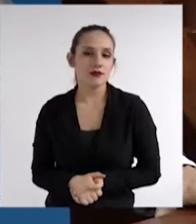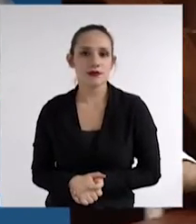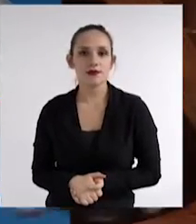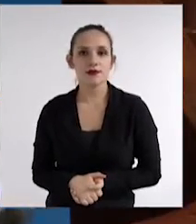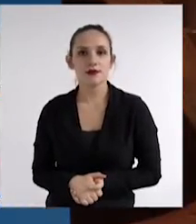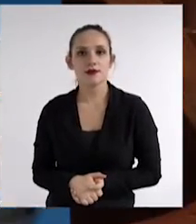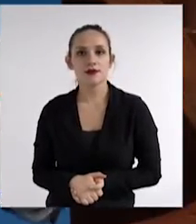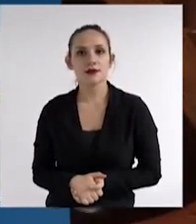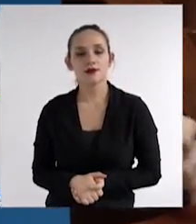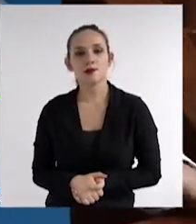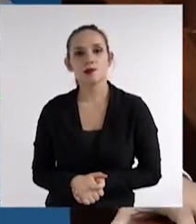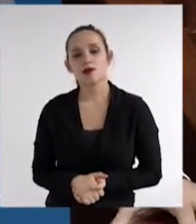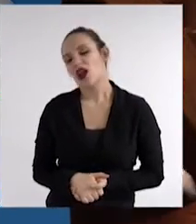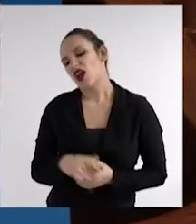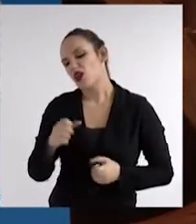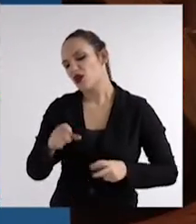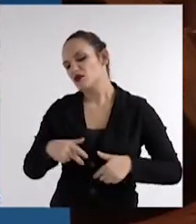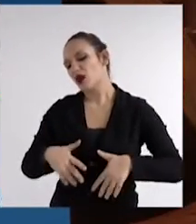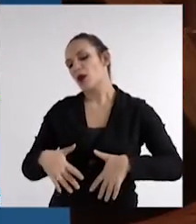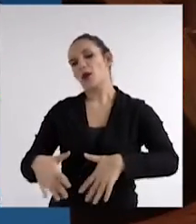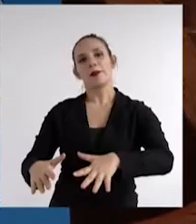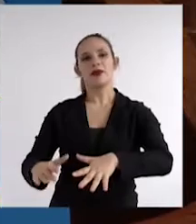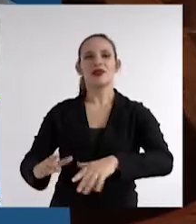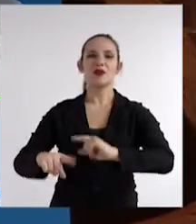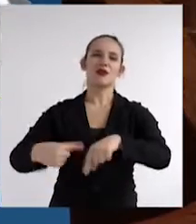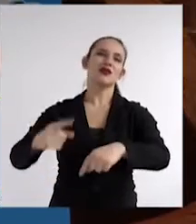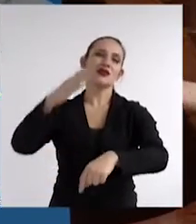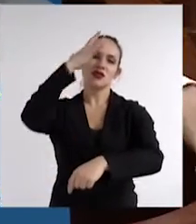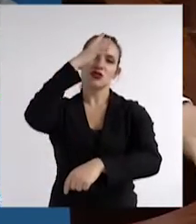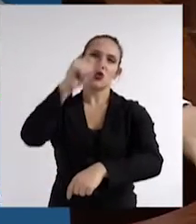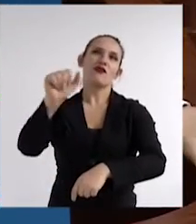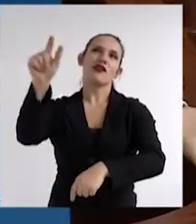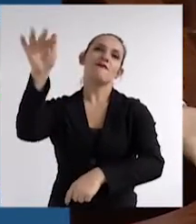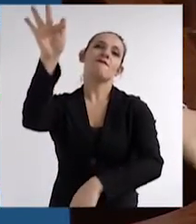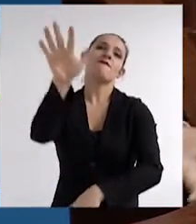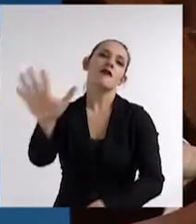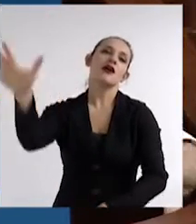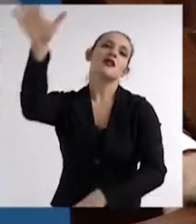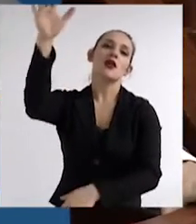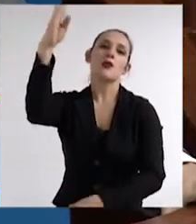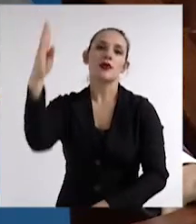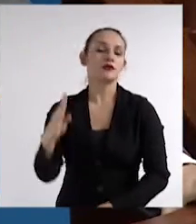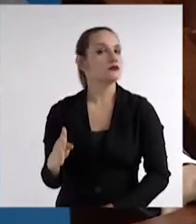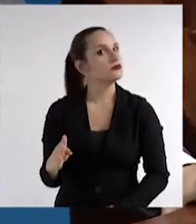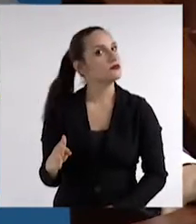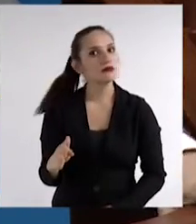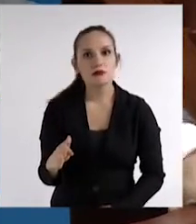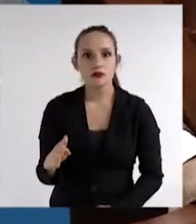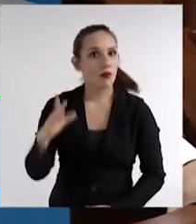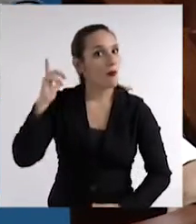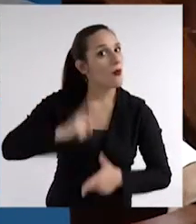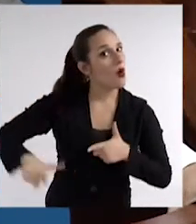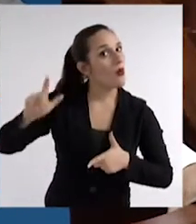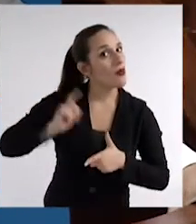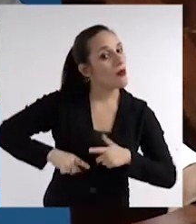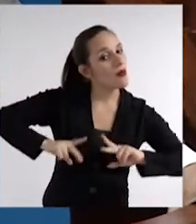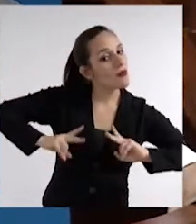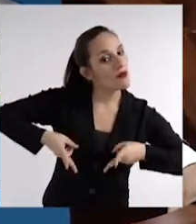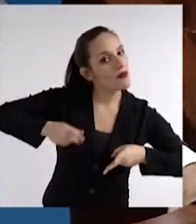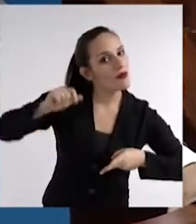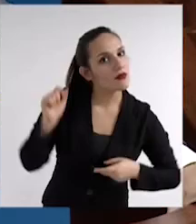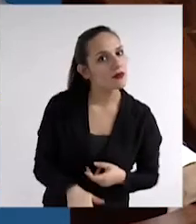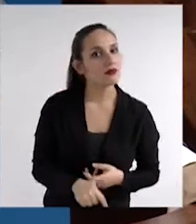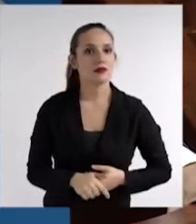empurrada com a barriga ou que vai ser solucionada na esfera federal. porque o problema é local.